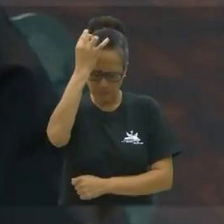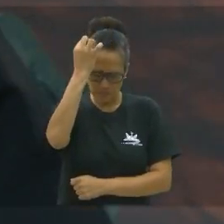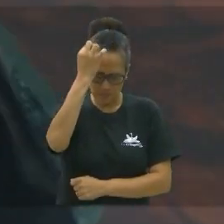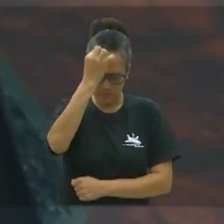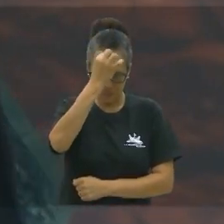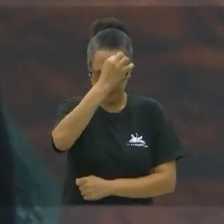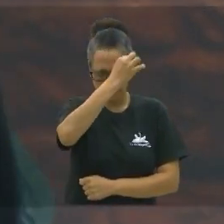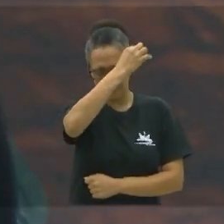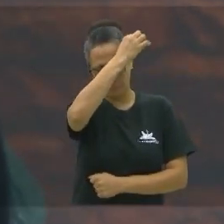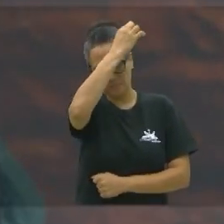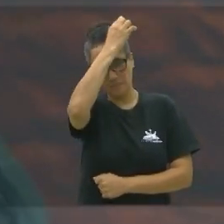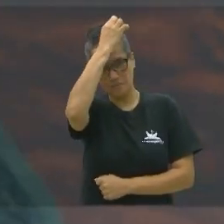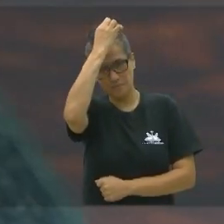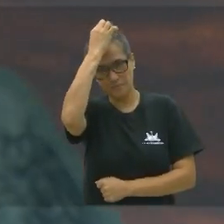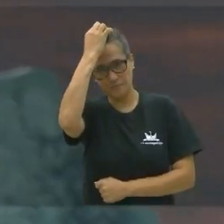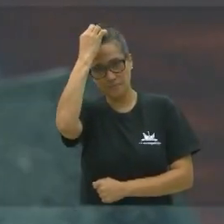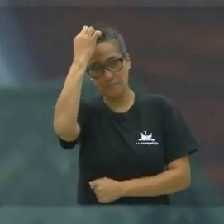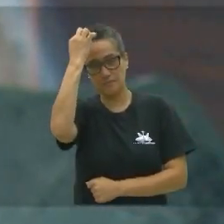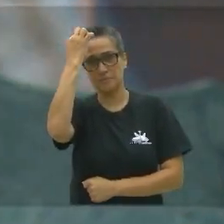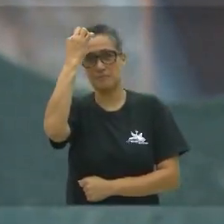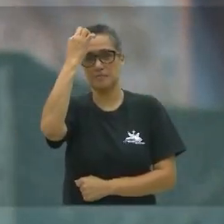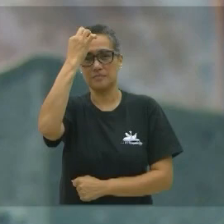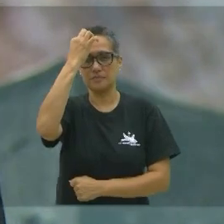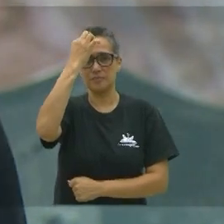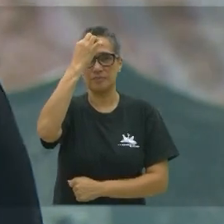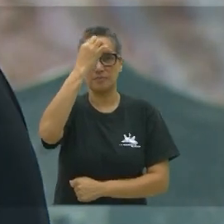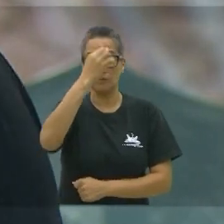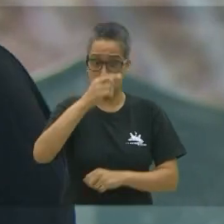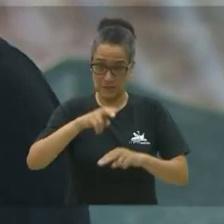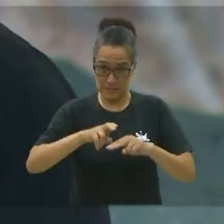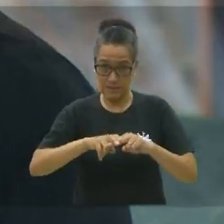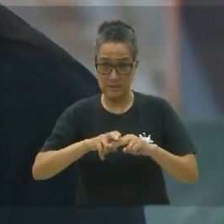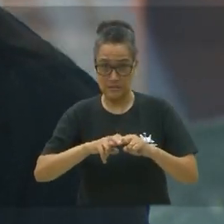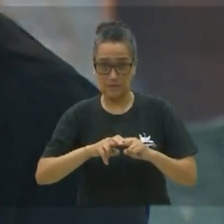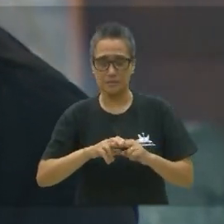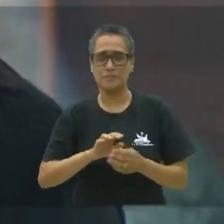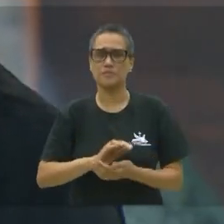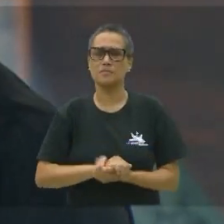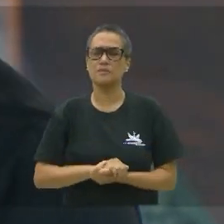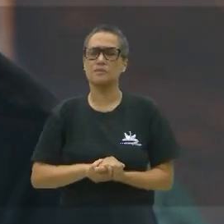Sentando, Espírito Santo,